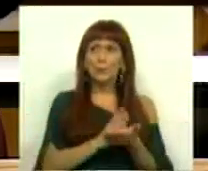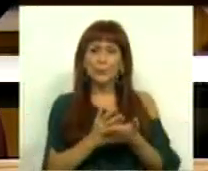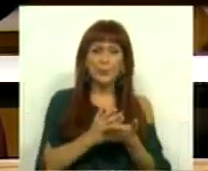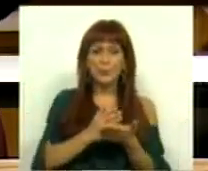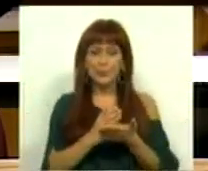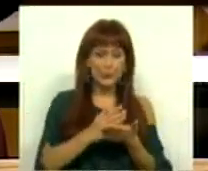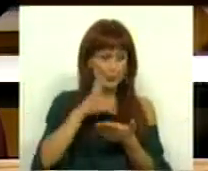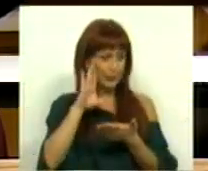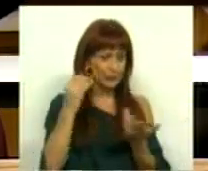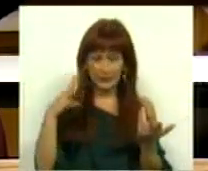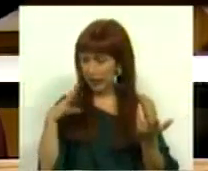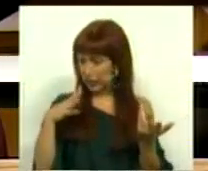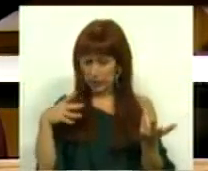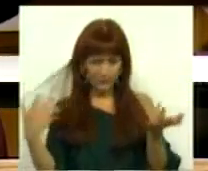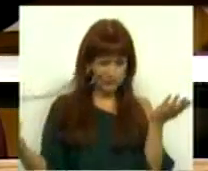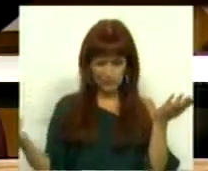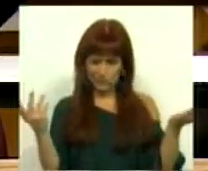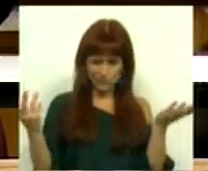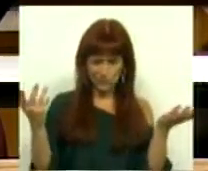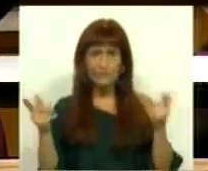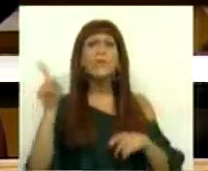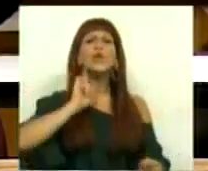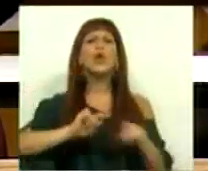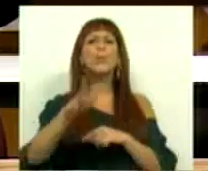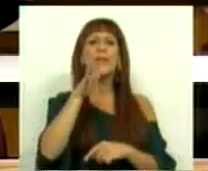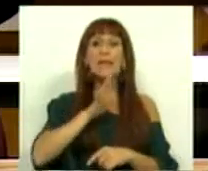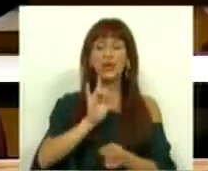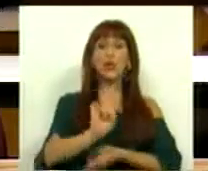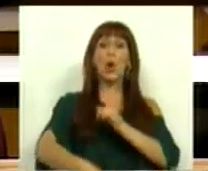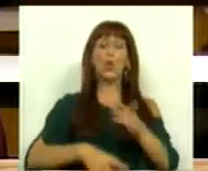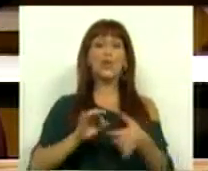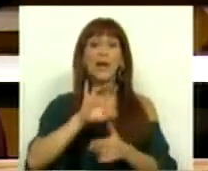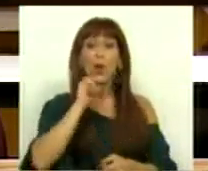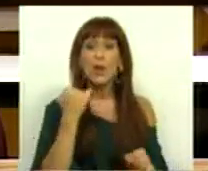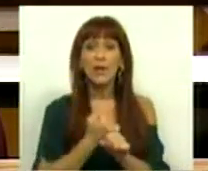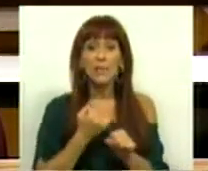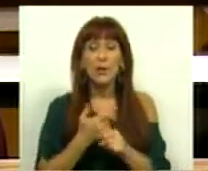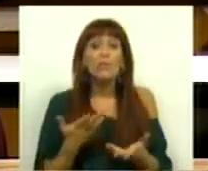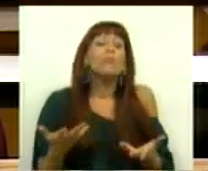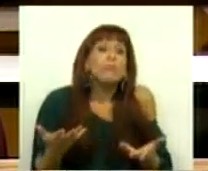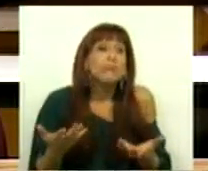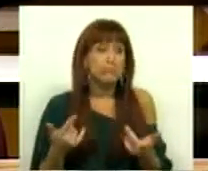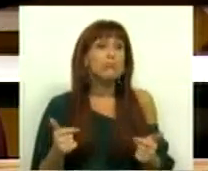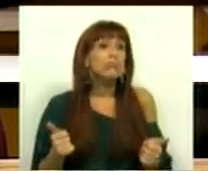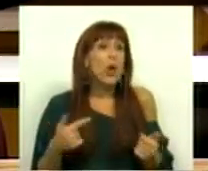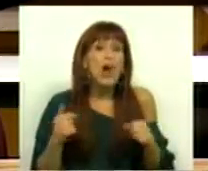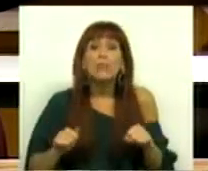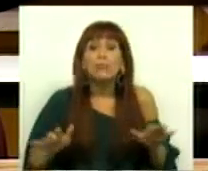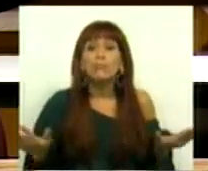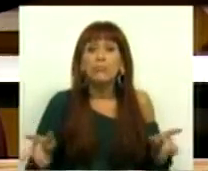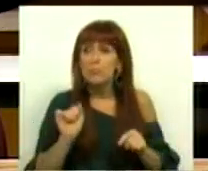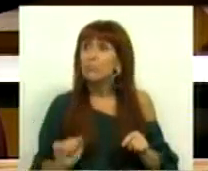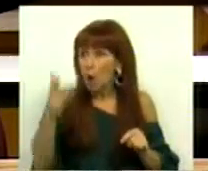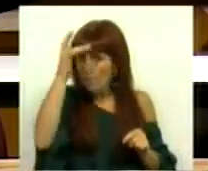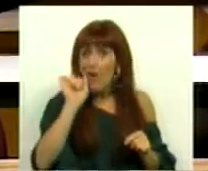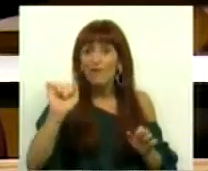muro, não sabe muito bem como se equilibrar. O que a senhora nos disse sobre o Código de Trabalho é certo e nós comungamos da